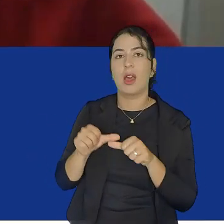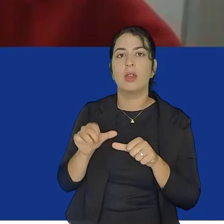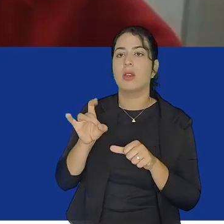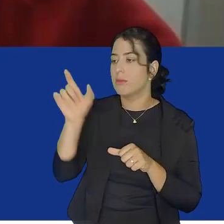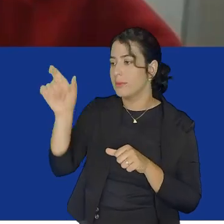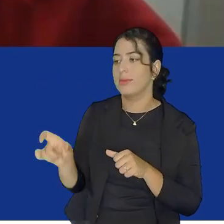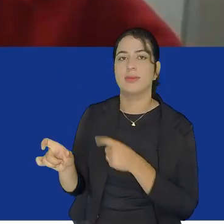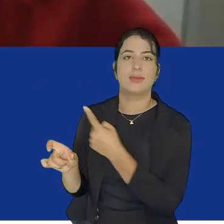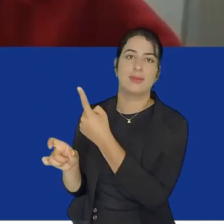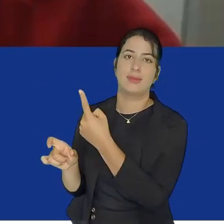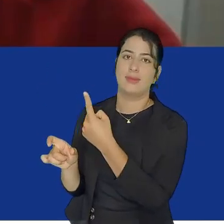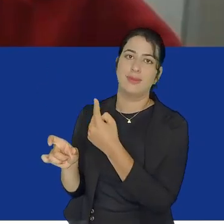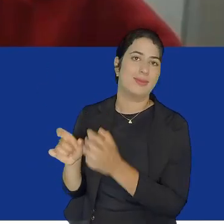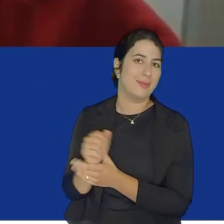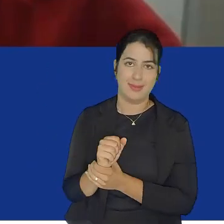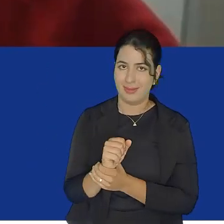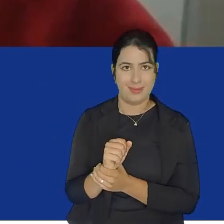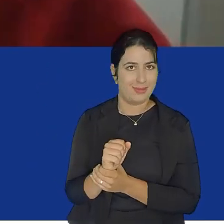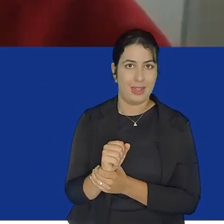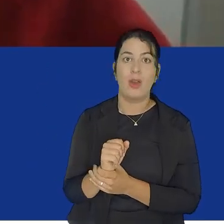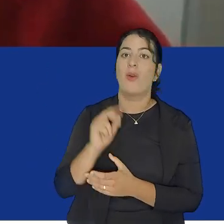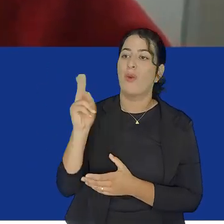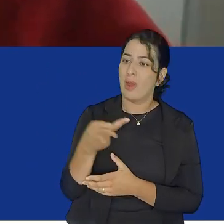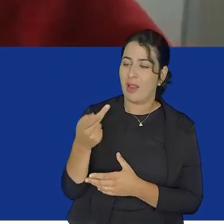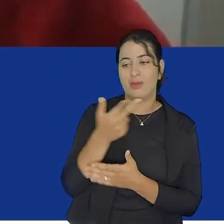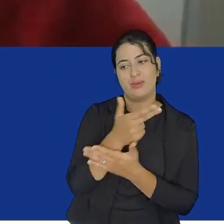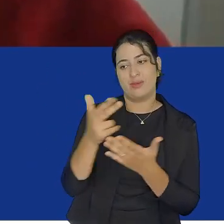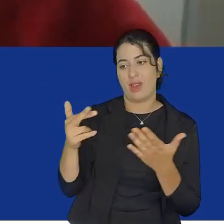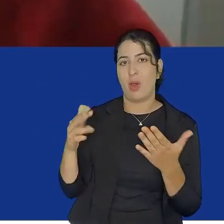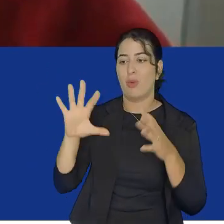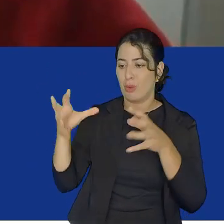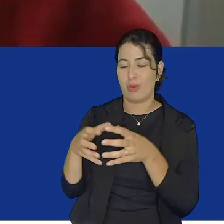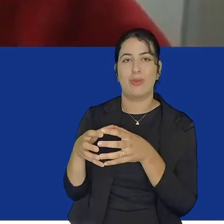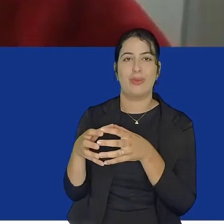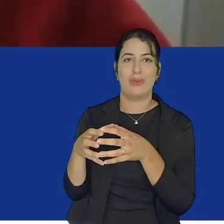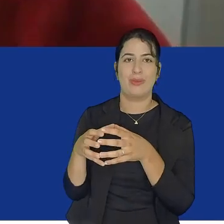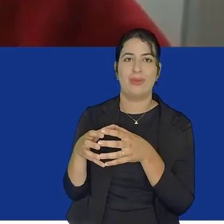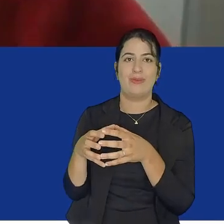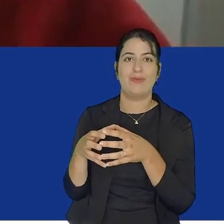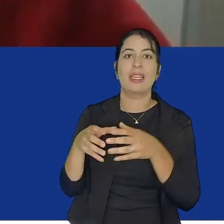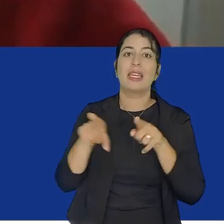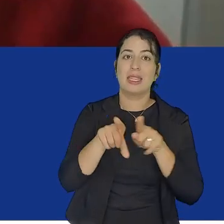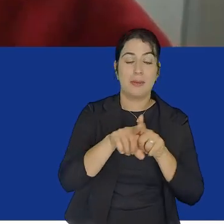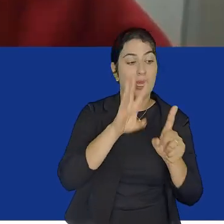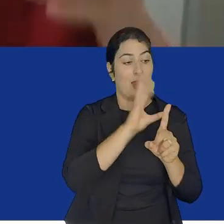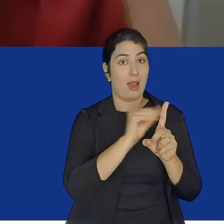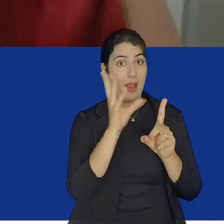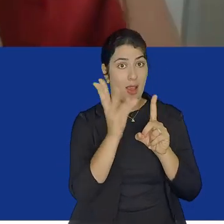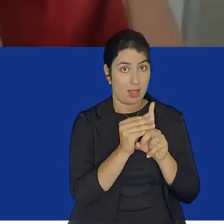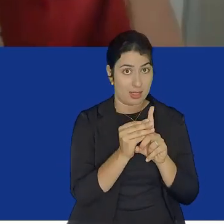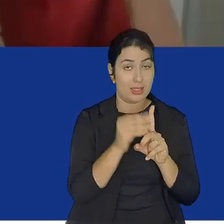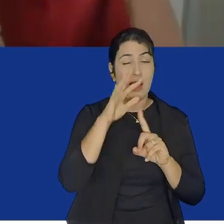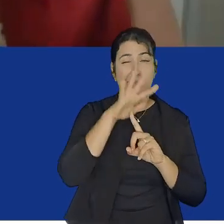Raramente o erro é o erro de um, né? Mas é um erro que nos dá a oportunidade de rever. E o assédio também, como a Carla